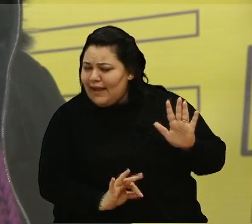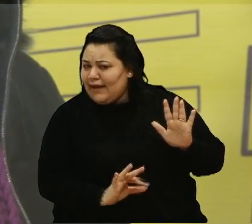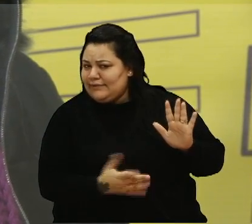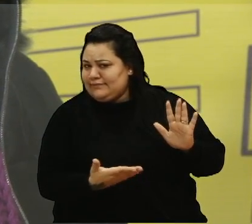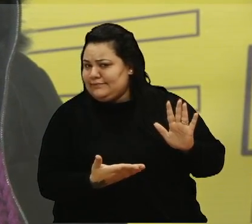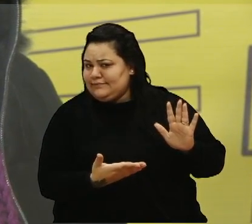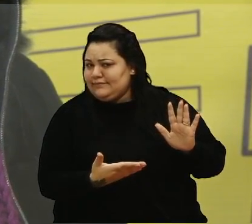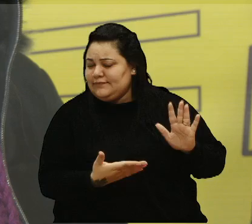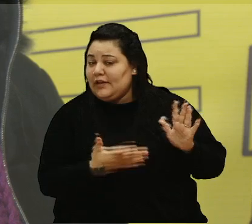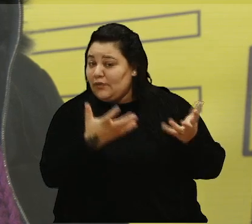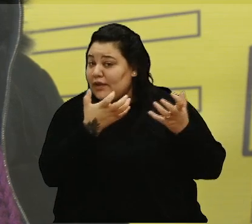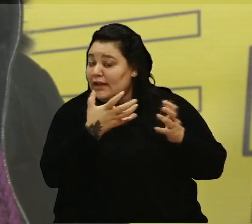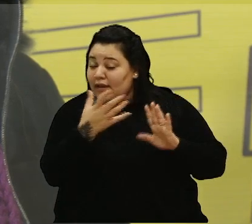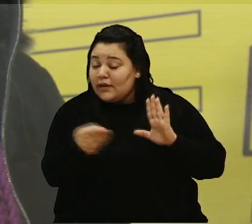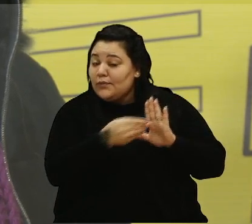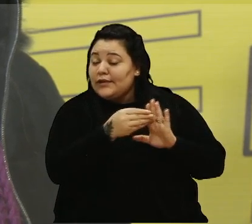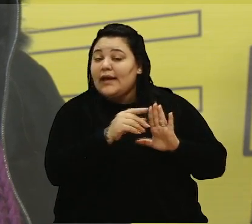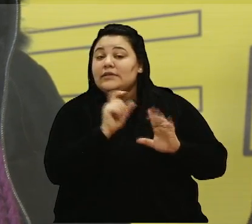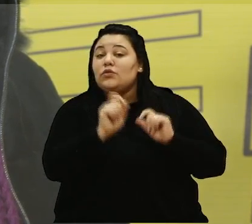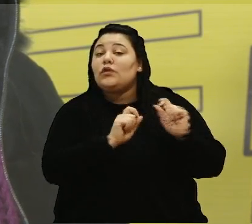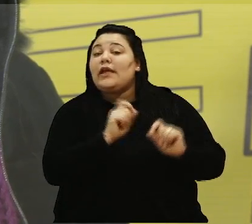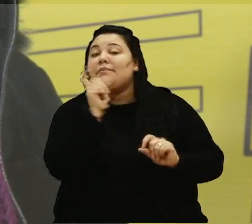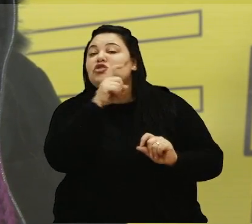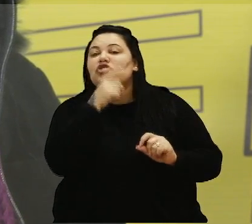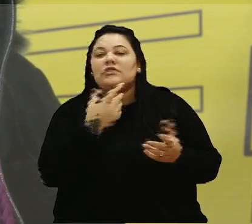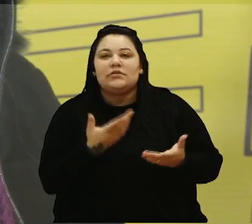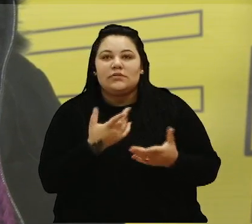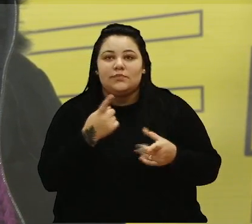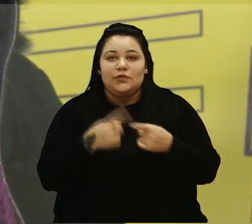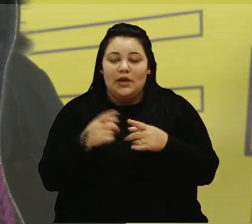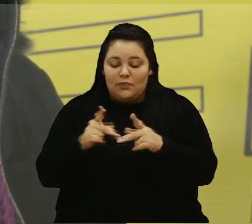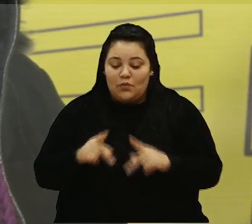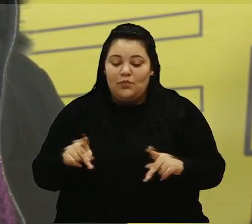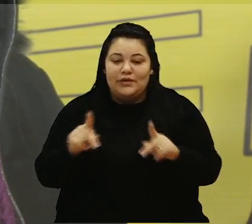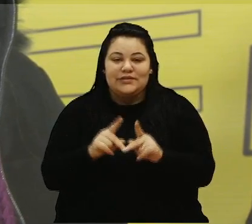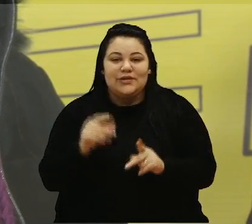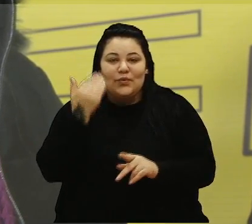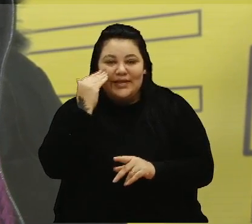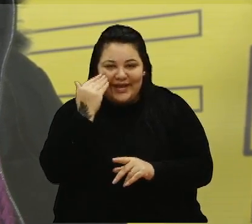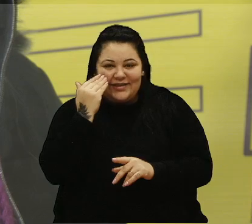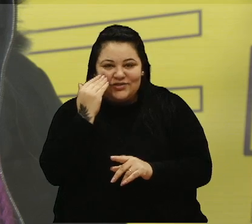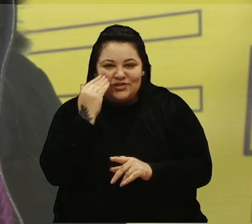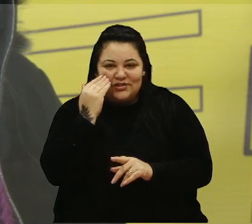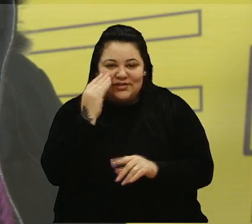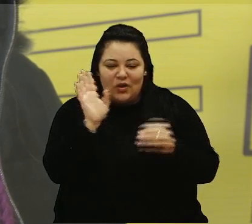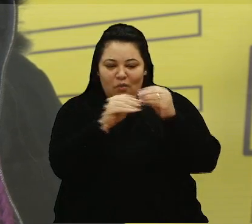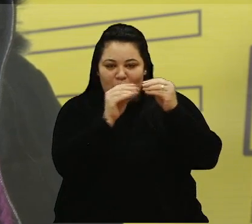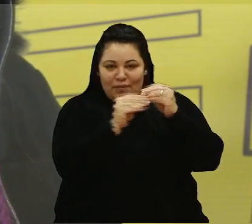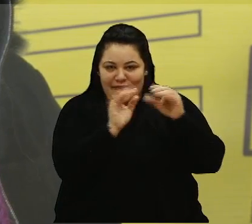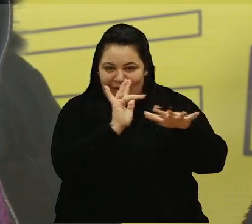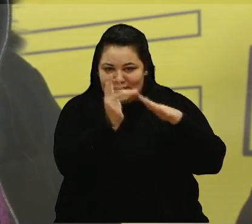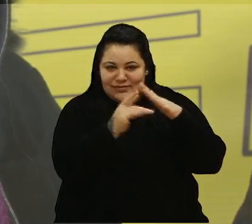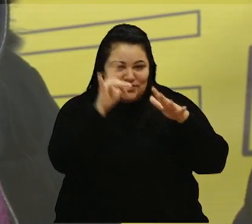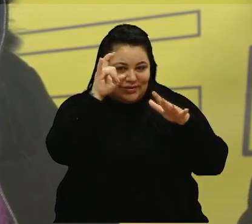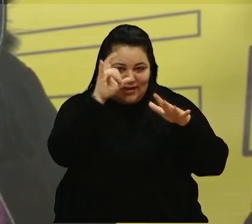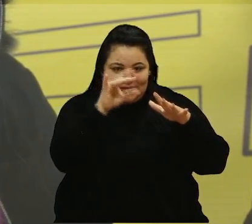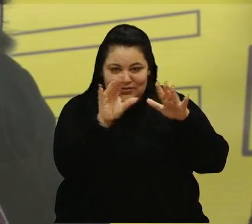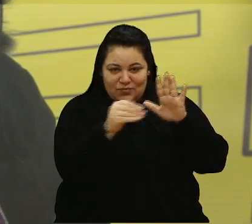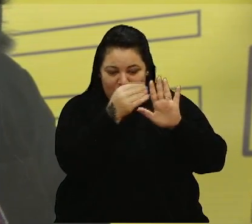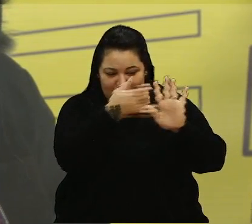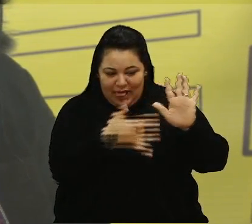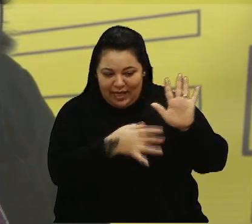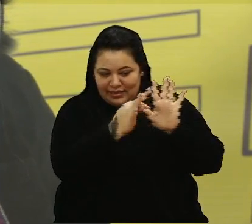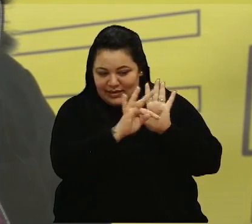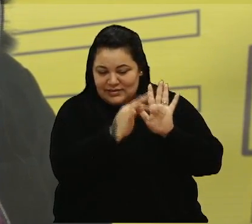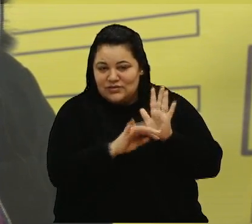Eu só gostaria que ele colocasse aonde é mentira, porque o povo, a população entende nos comentários na maior parte das publicações de